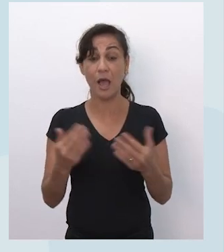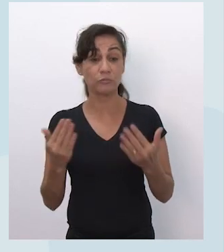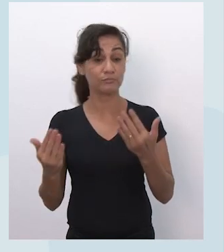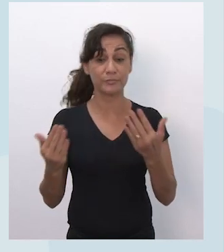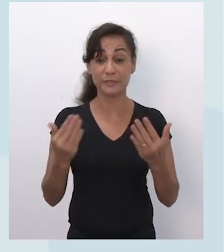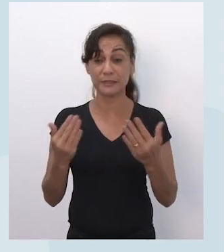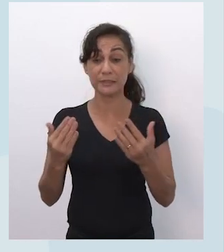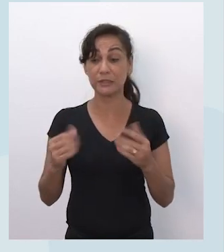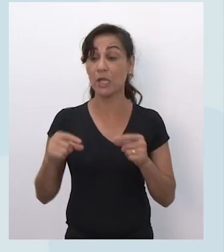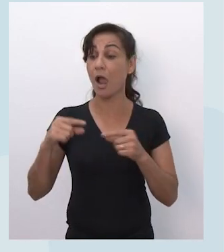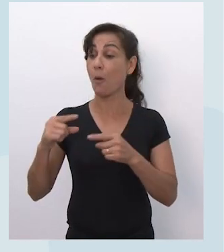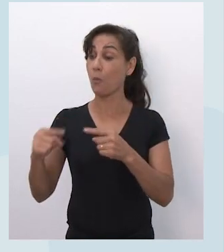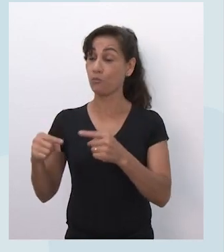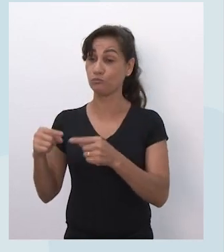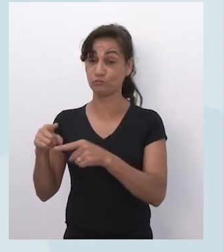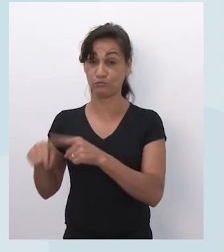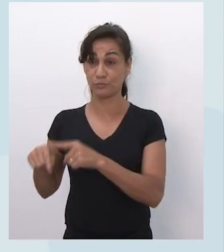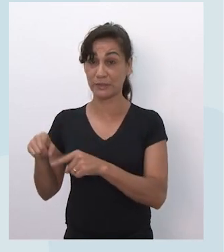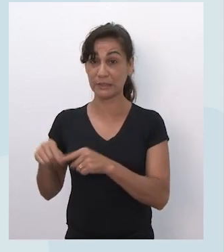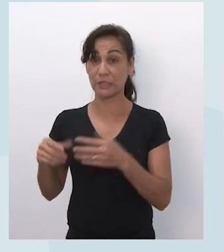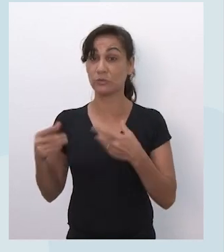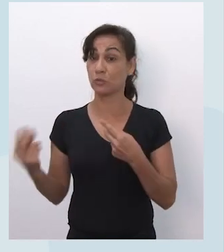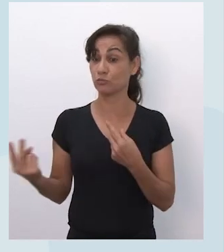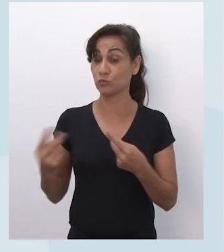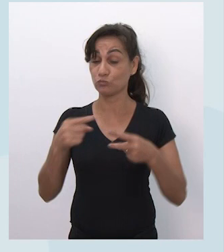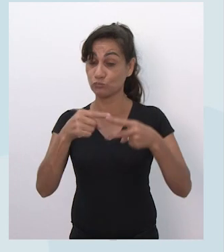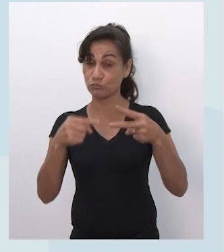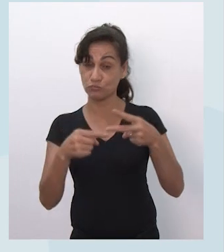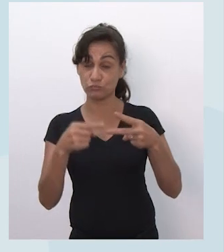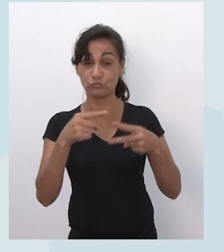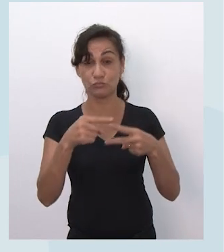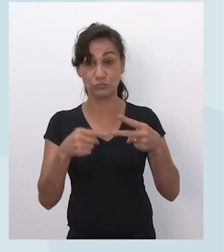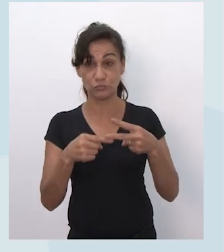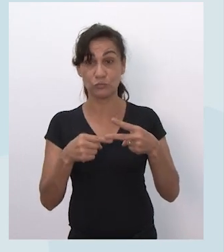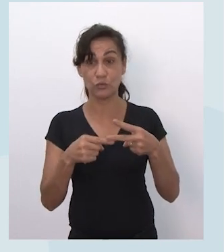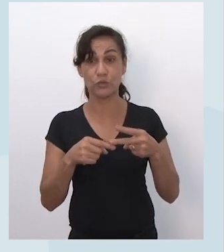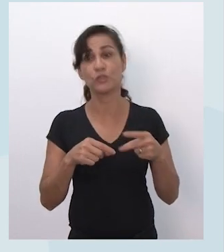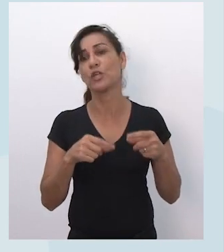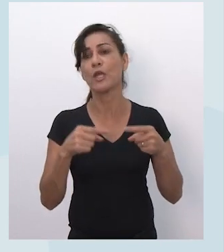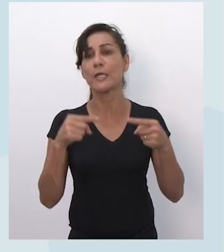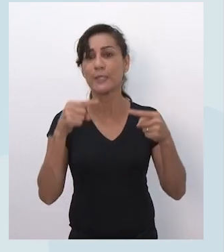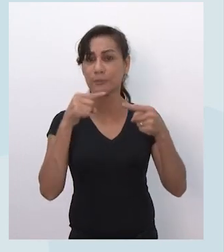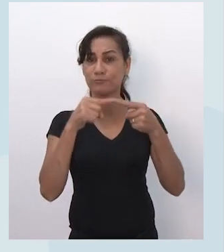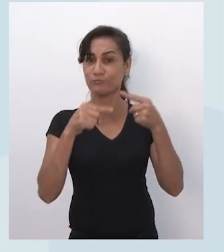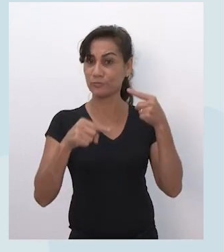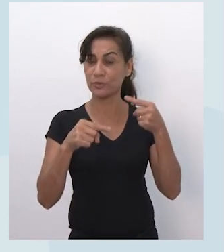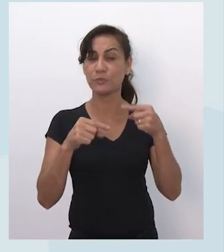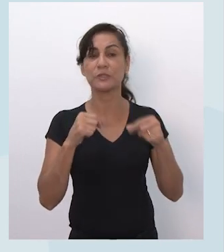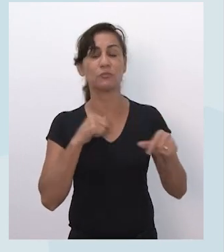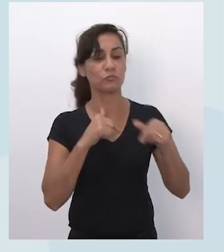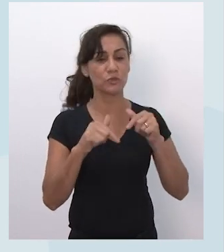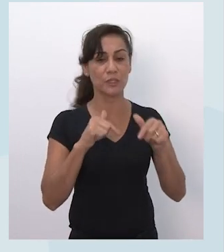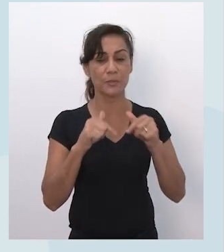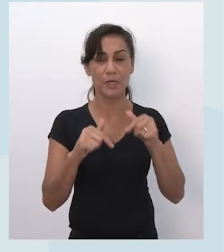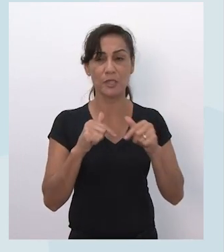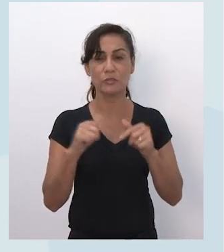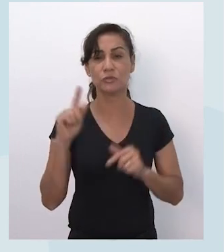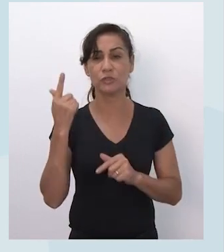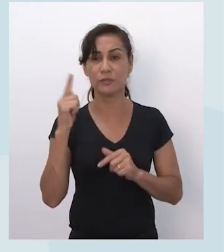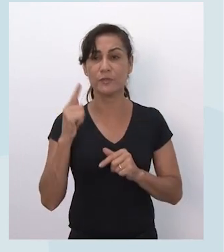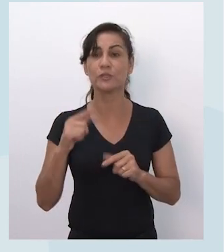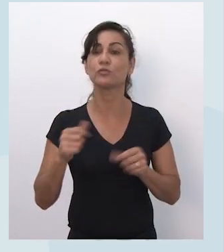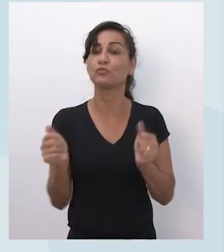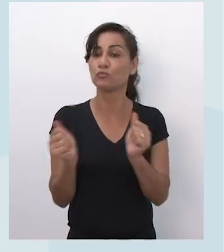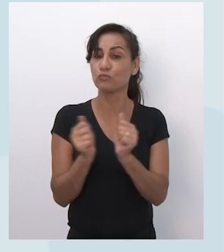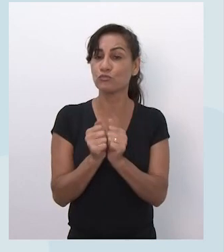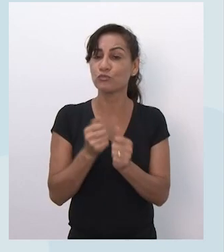outro objeto. Então, esses 2 tipos de localização absoluta e relativa é muito trabalhado também em geografia com os